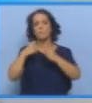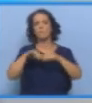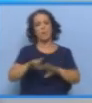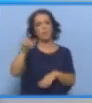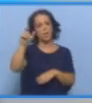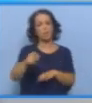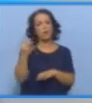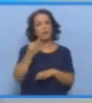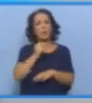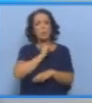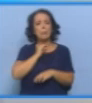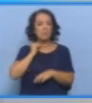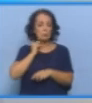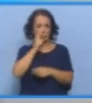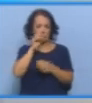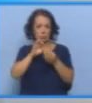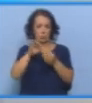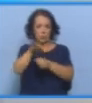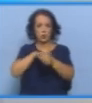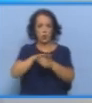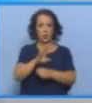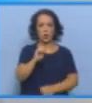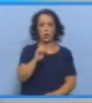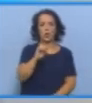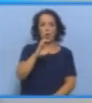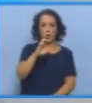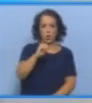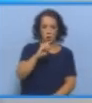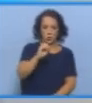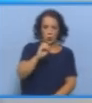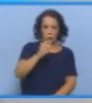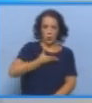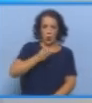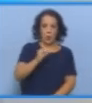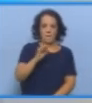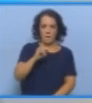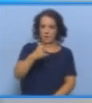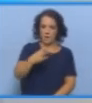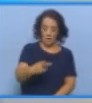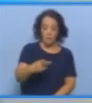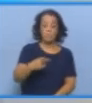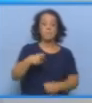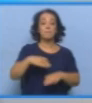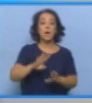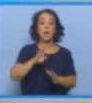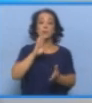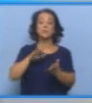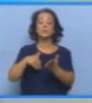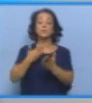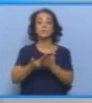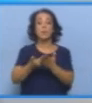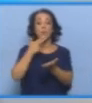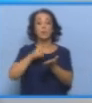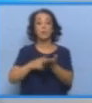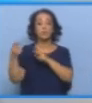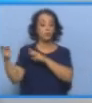como parco de estudo feita. Mas, digamos, depois a passagem, o transpor a margem realmente para o terreno concreto do povo,